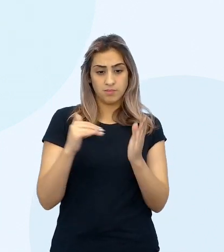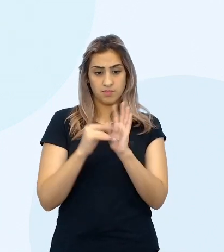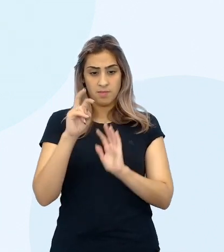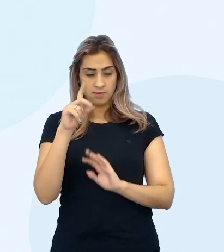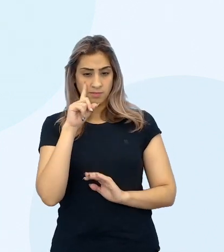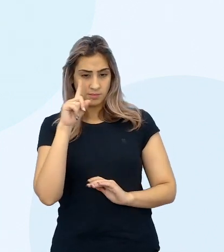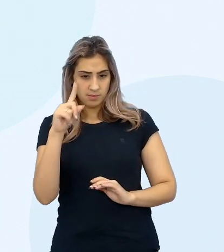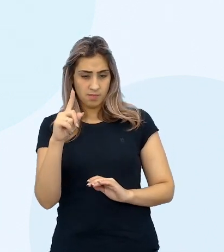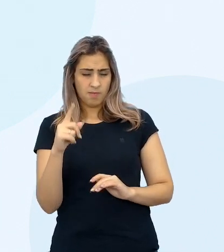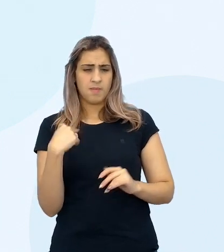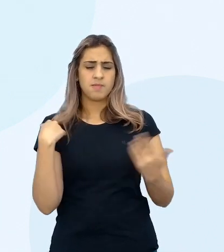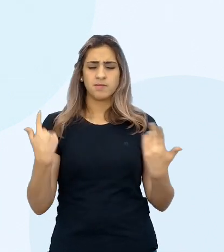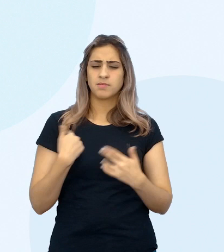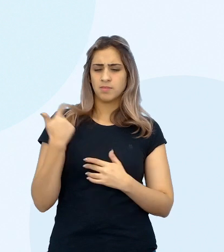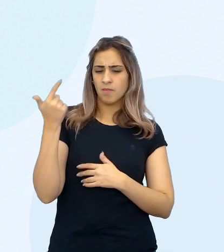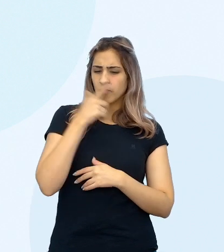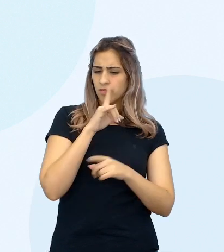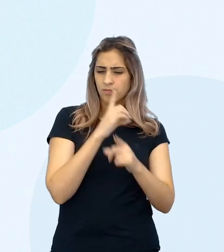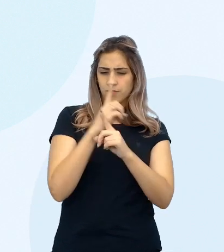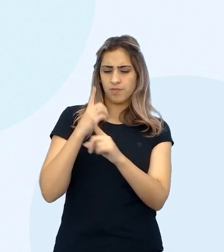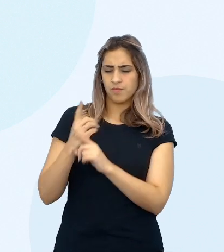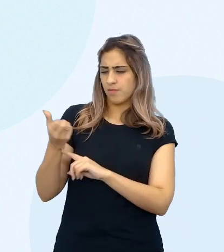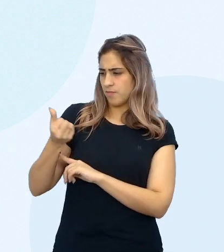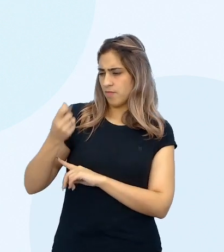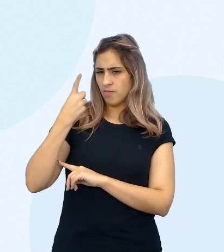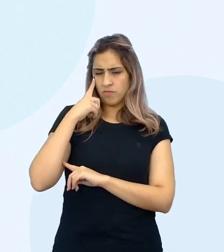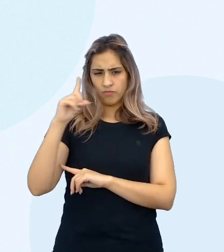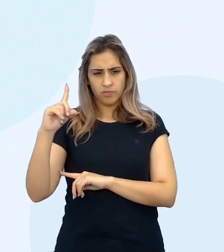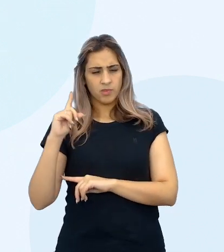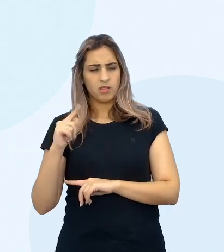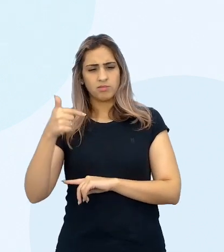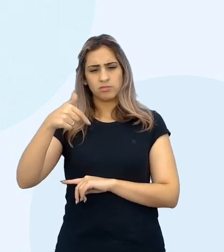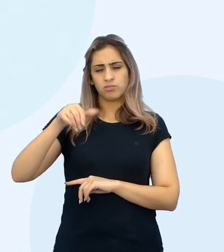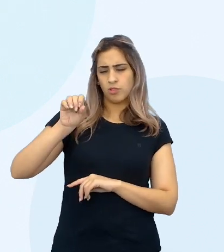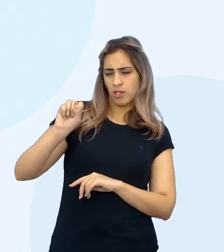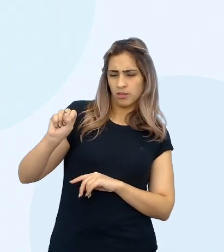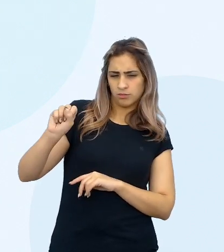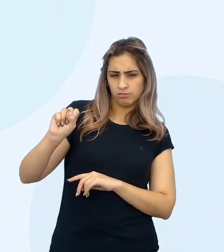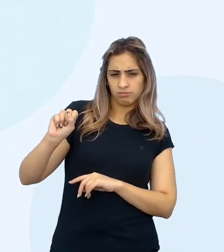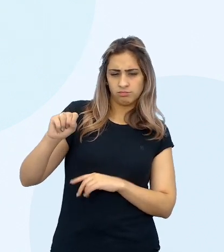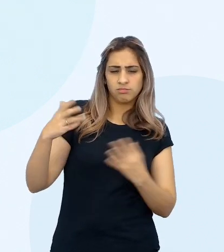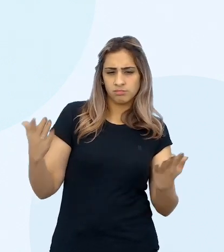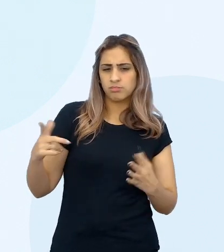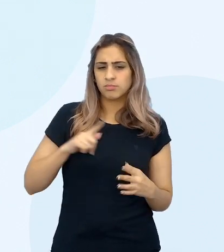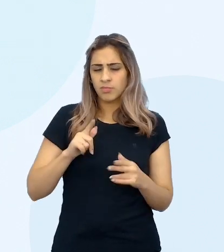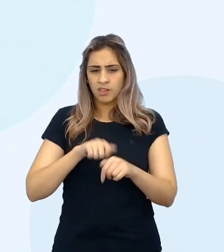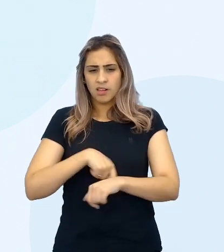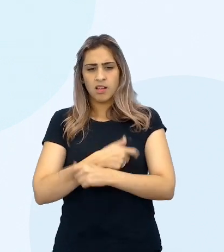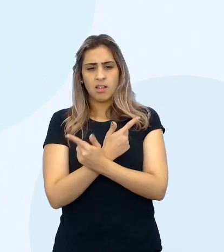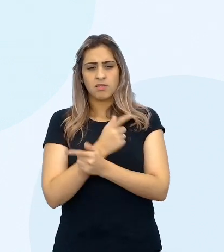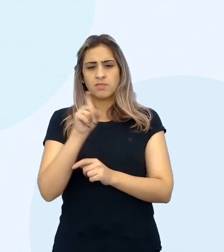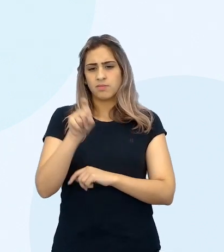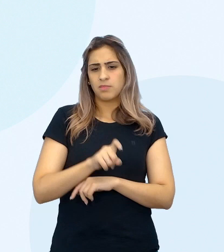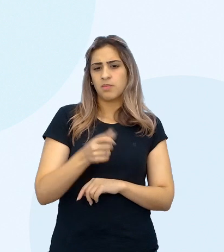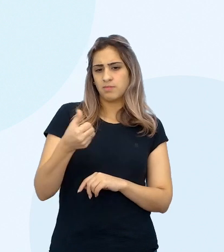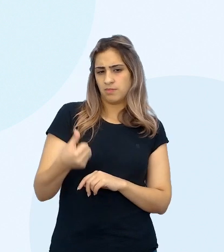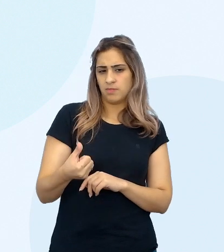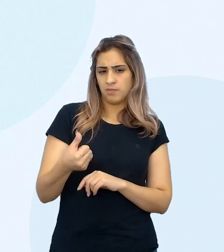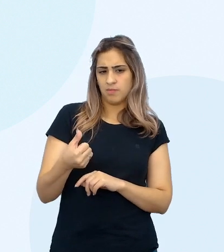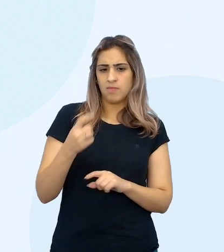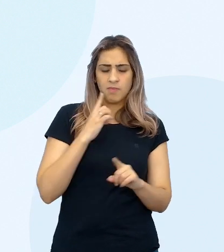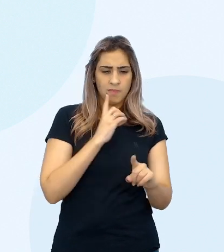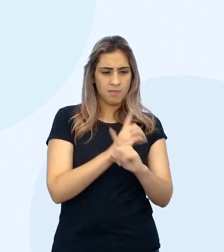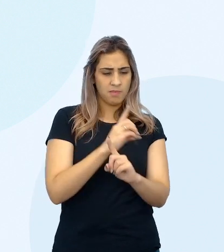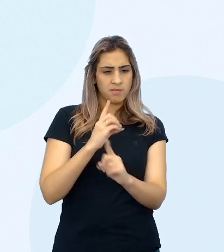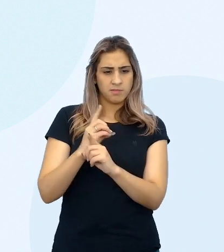aí, será que a gente consegue descobrir o que vem no 6º dia, no 7º, no 8º? E quando a gente já tem a equação, a gente troca o x por 6 e